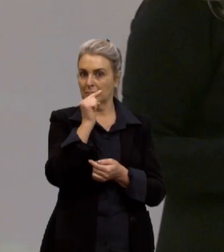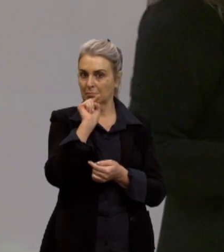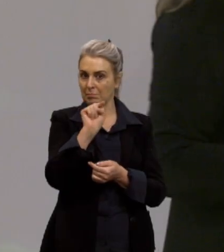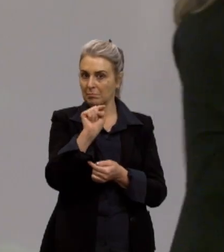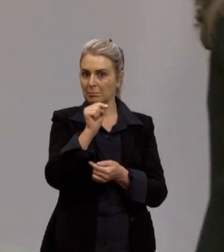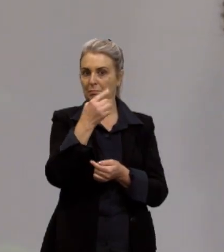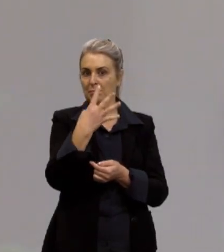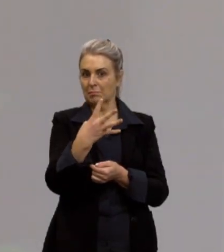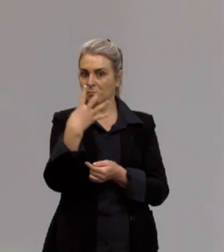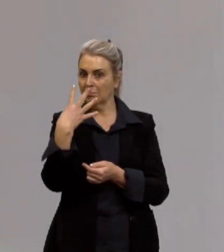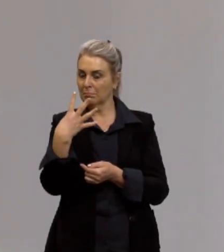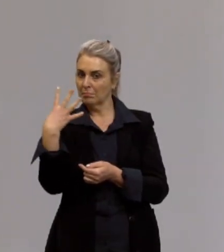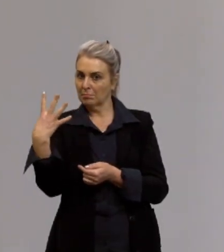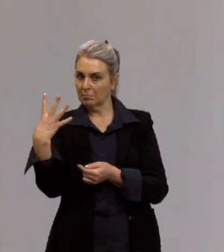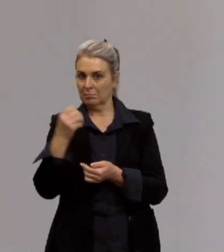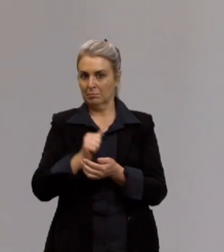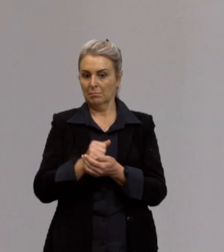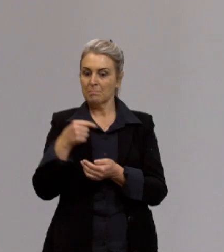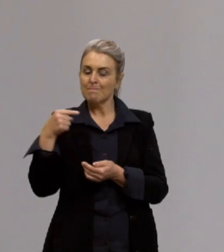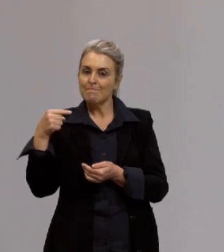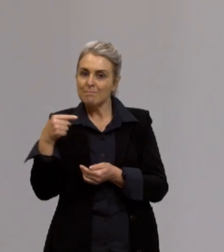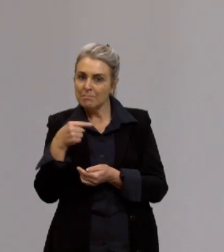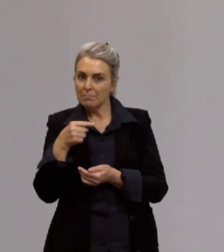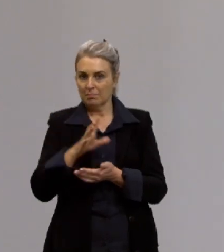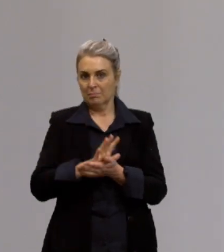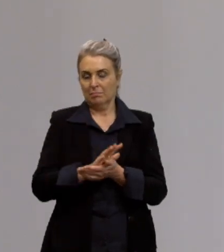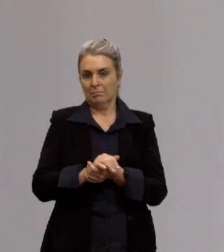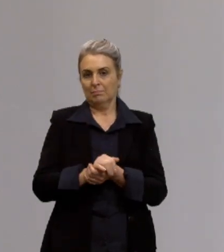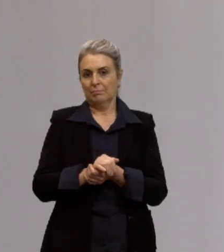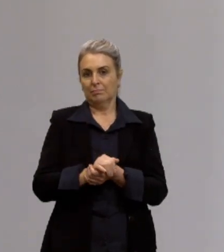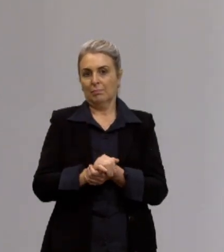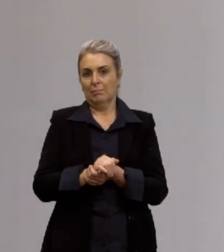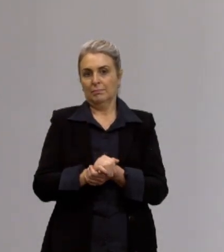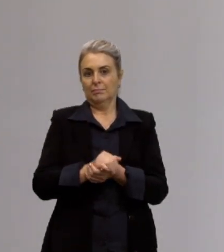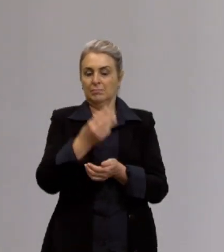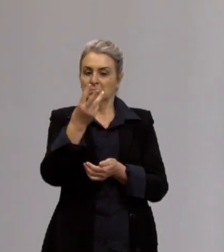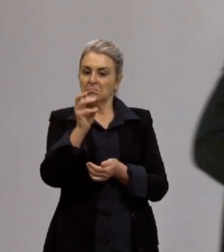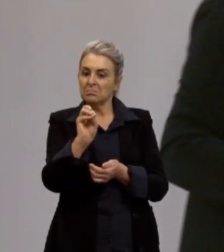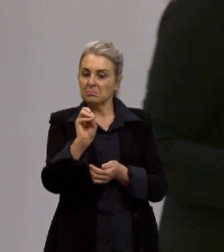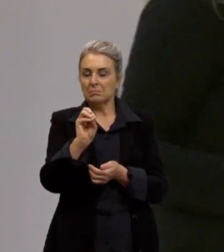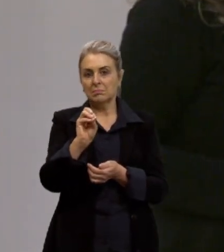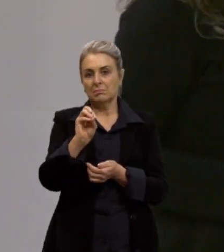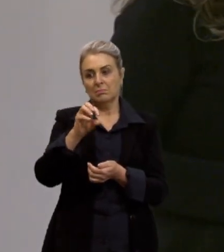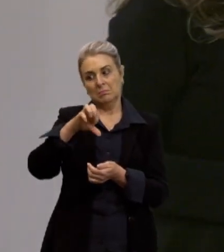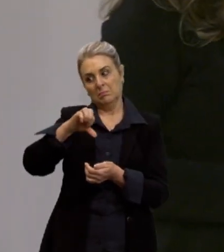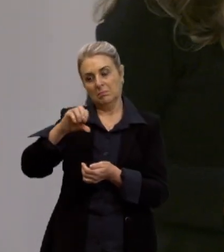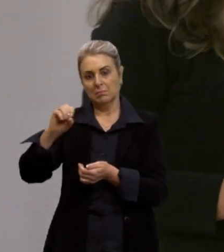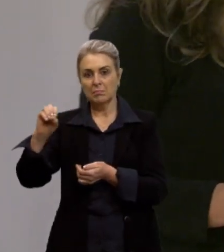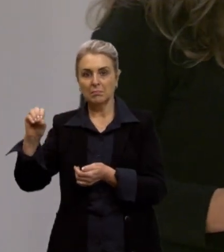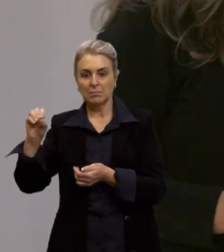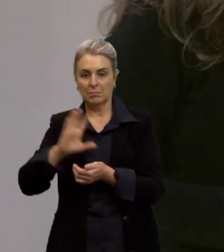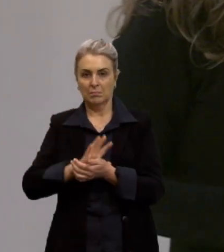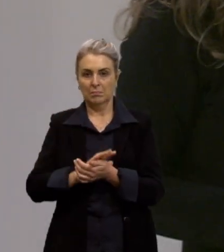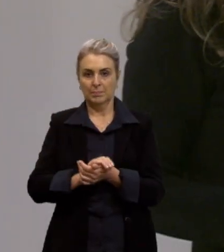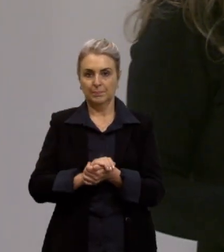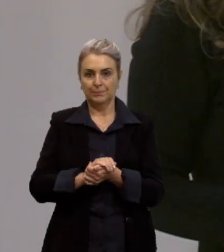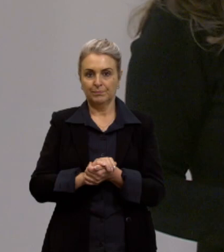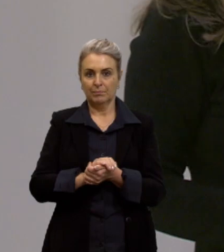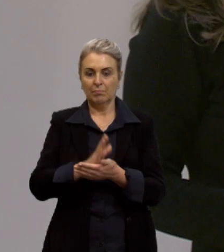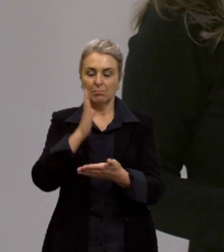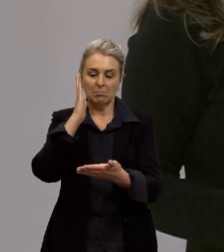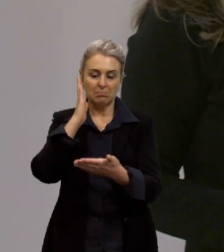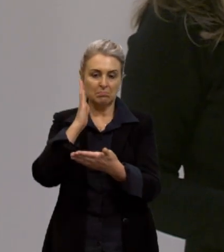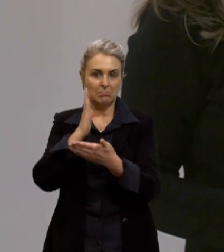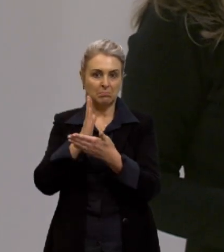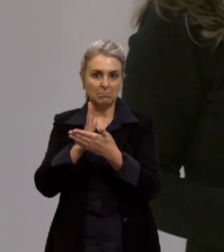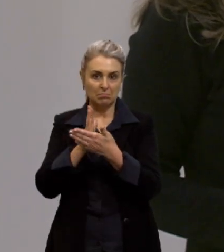menor. Se fosse 30, seria 900. Ou seja, ela está entre o 30